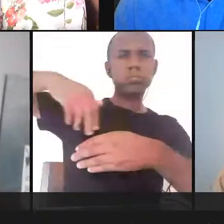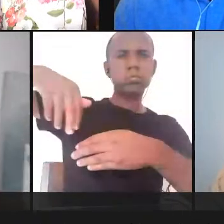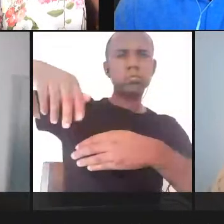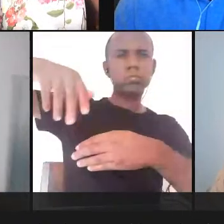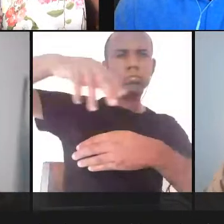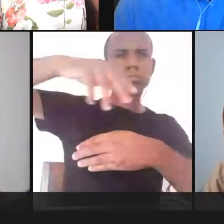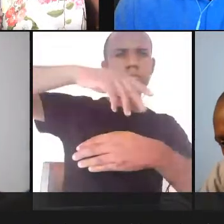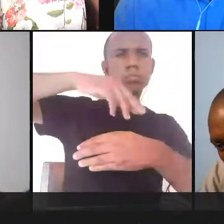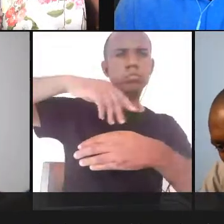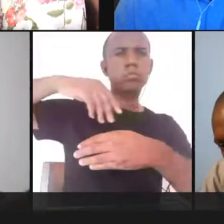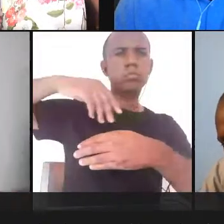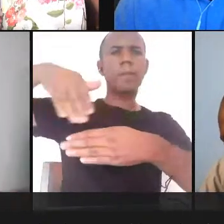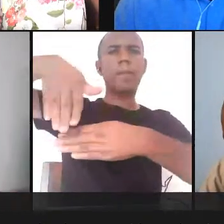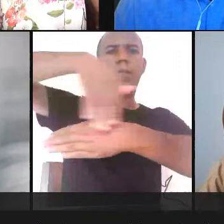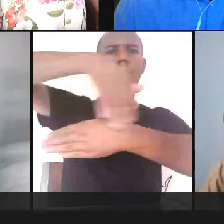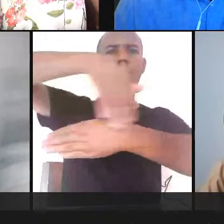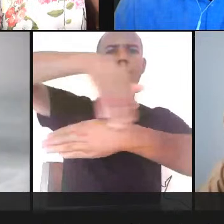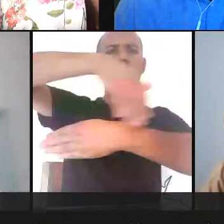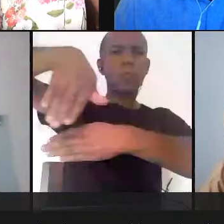Condestável, onde